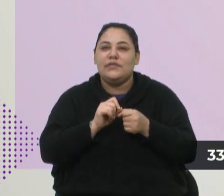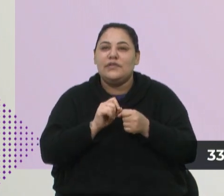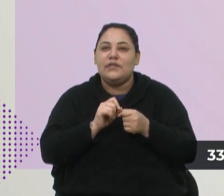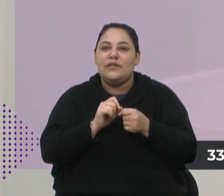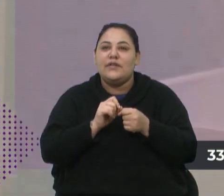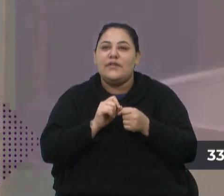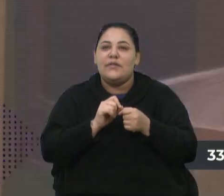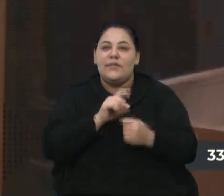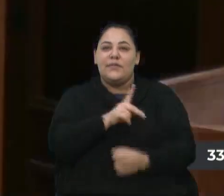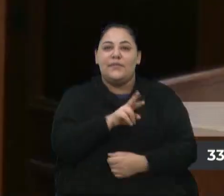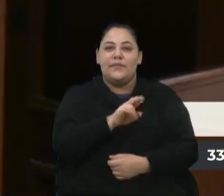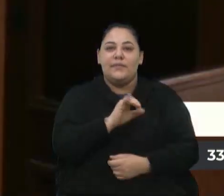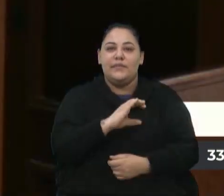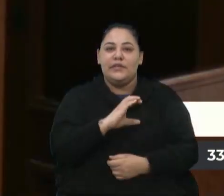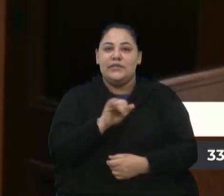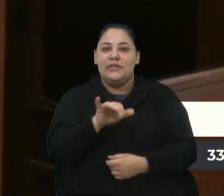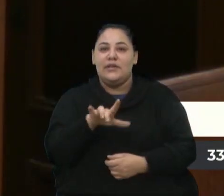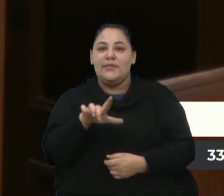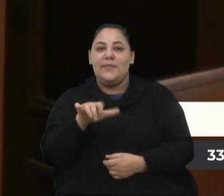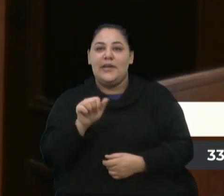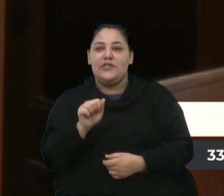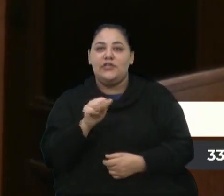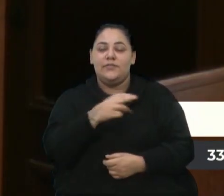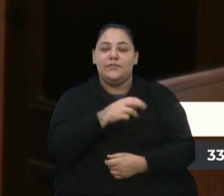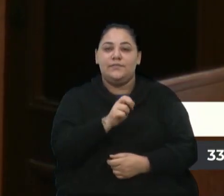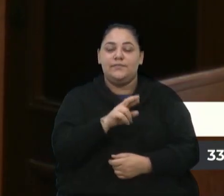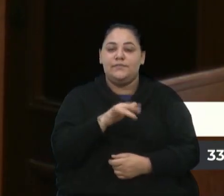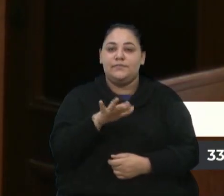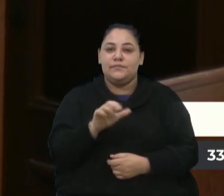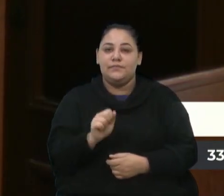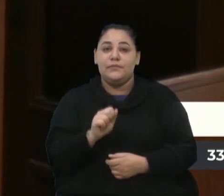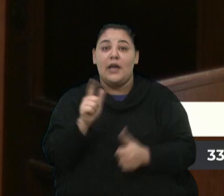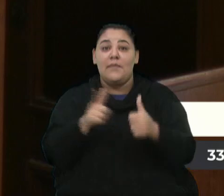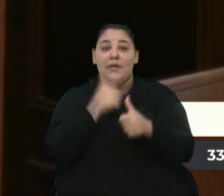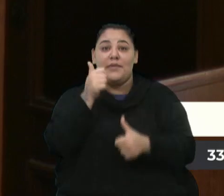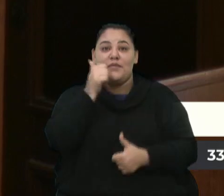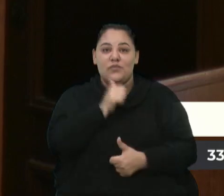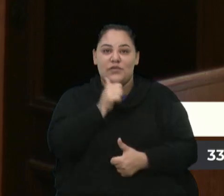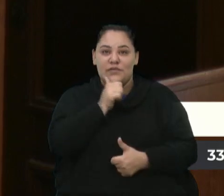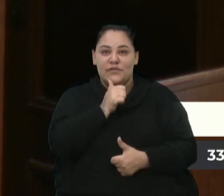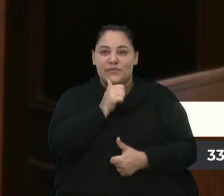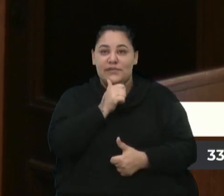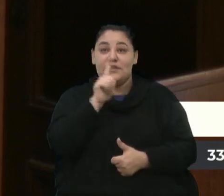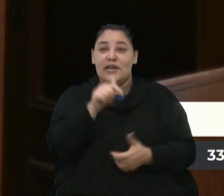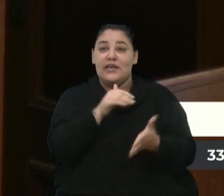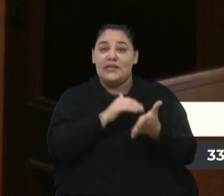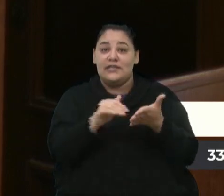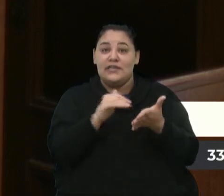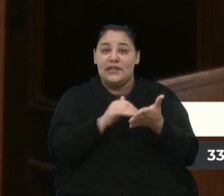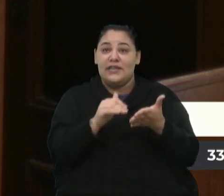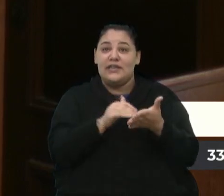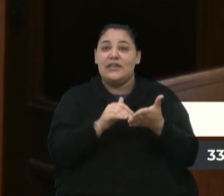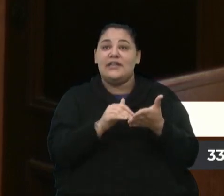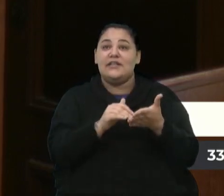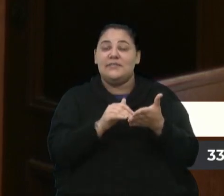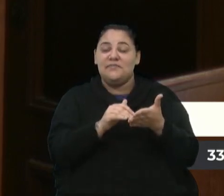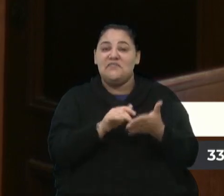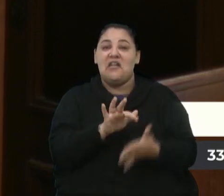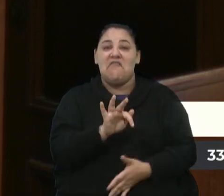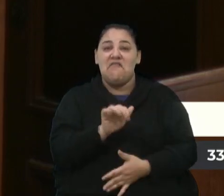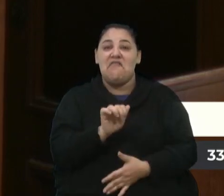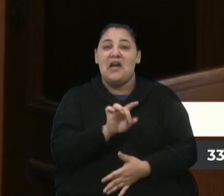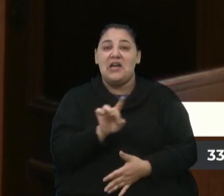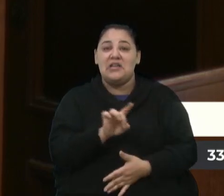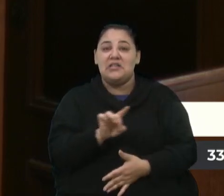trazer a Priscila Maria Santana, que foi, né, que é a primeira mulher que é secretária da Fazenda do Estado. A